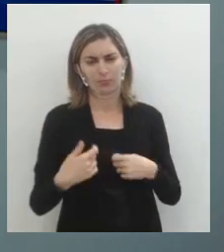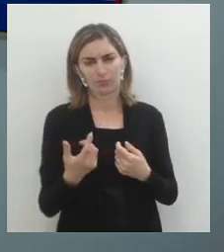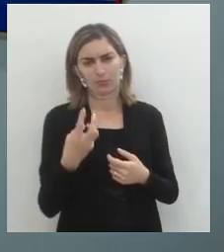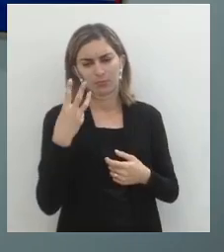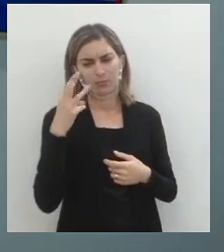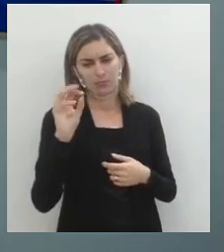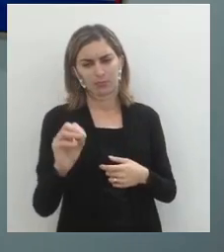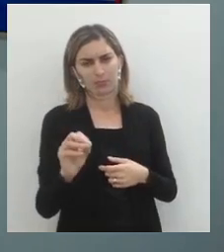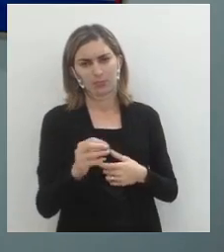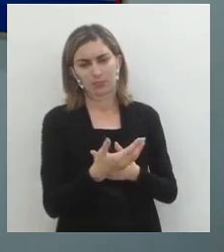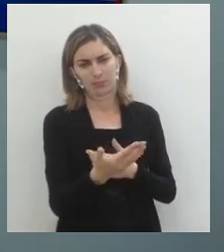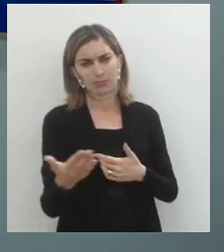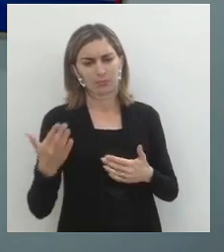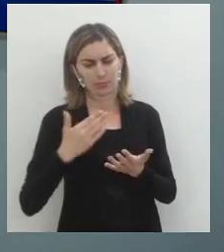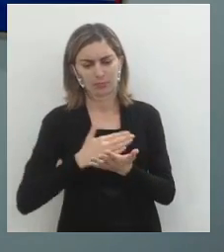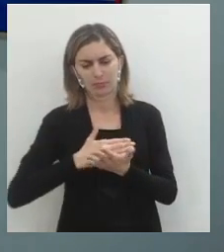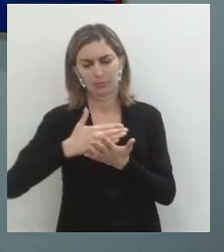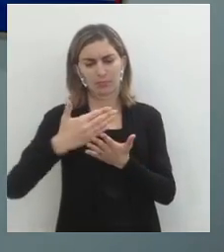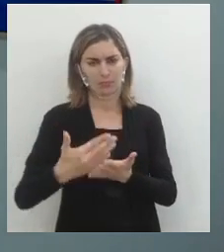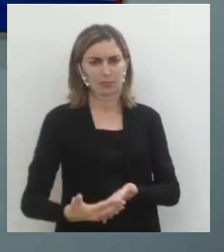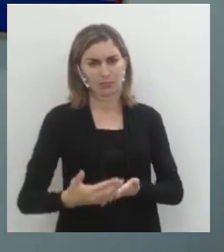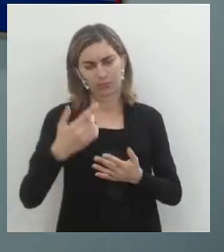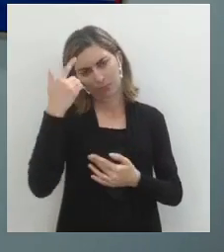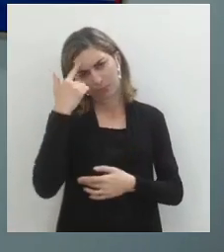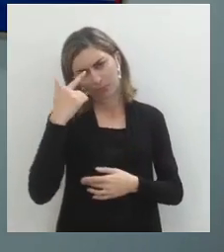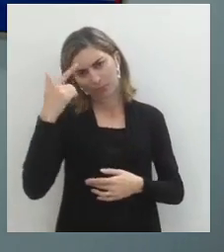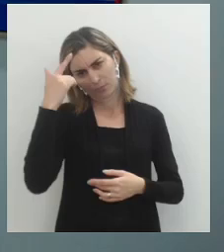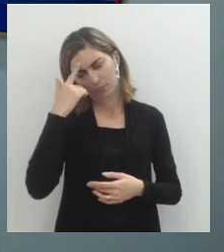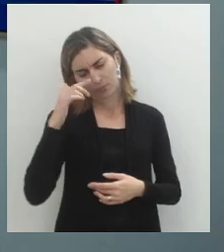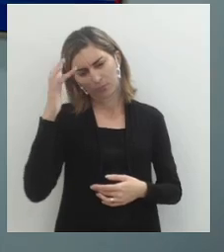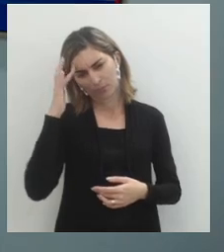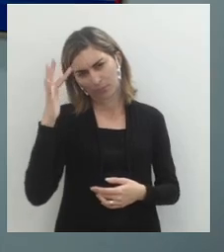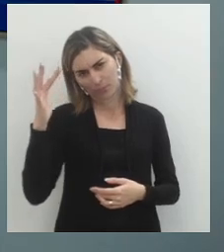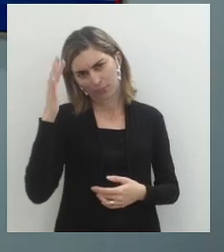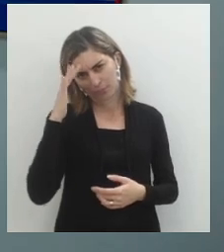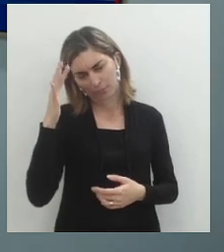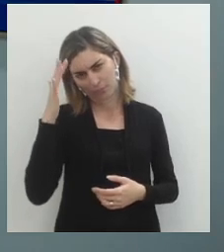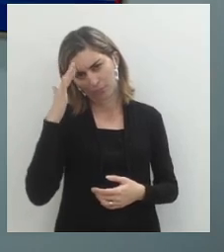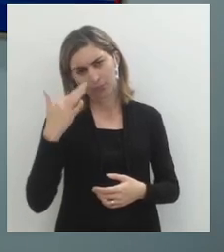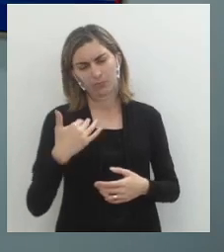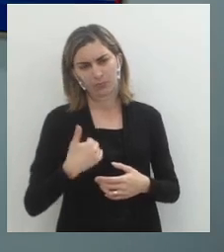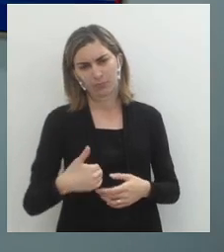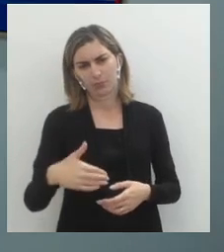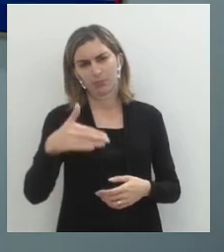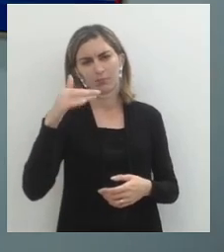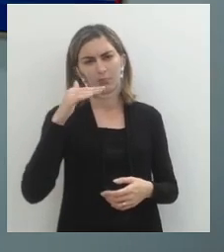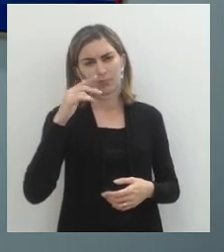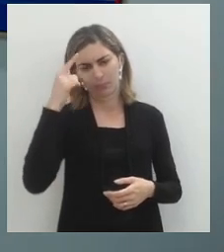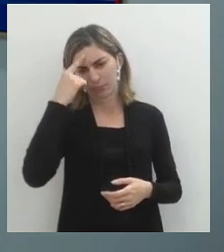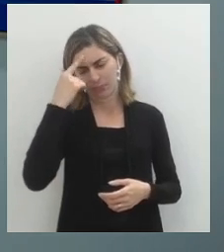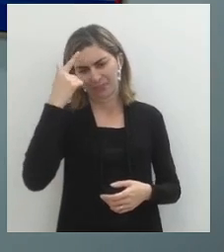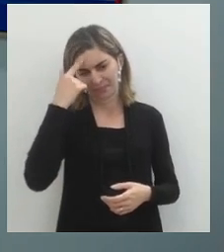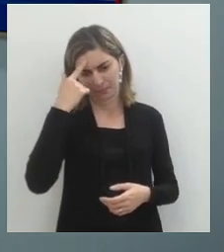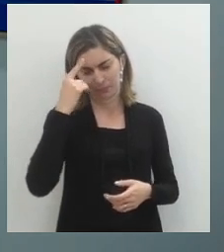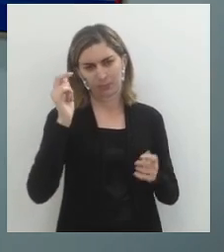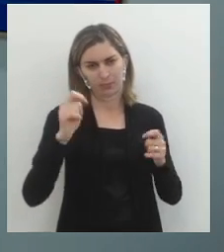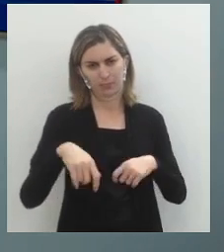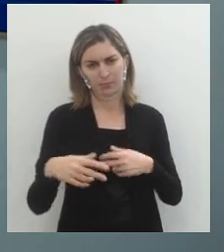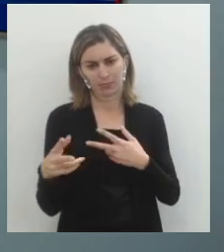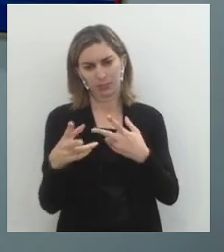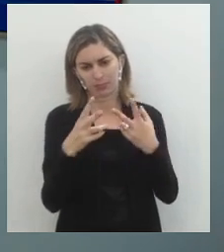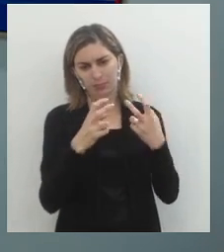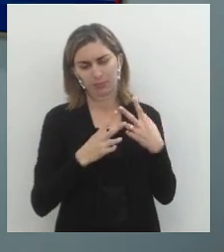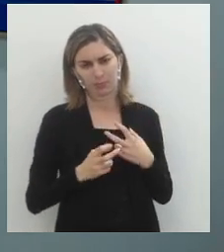30 graus. E aí eu começo a pensar, a raciocinar através da lógica que a gente